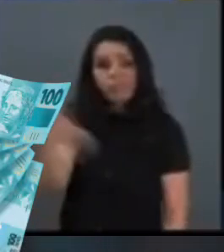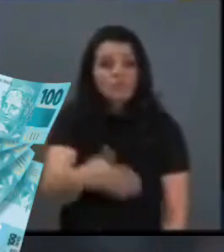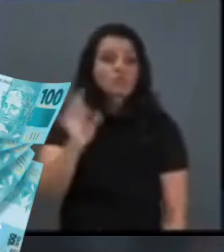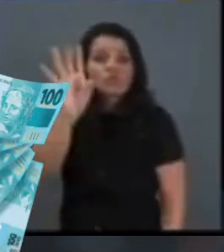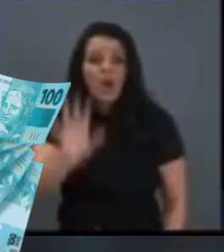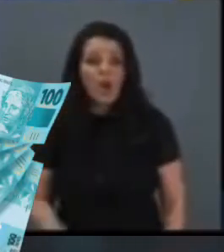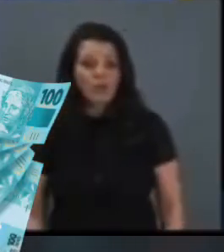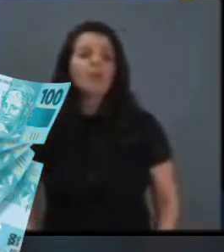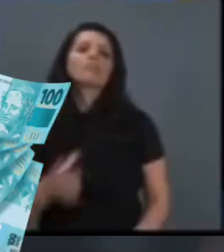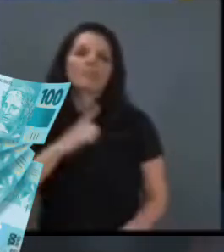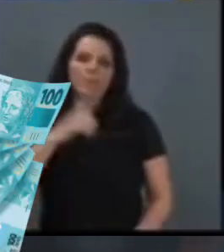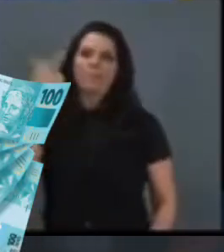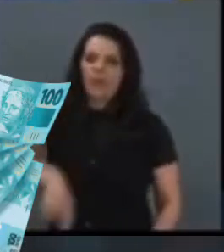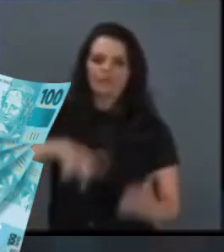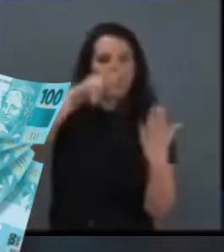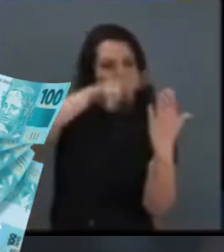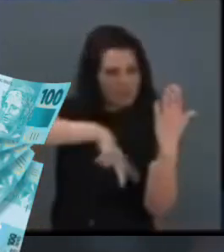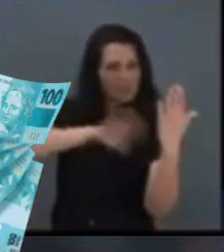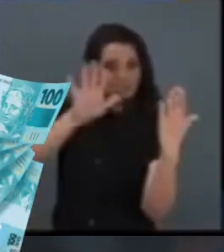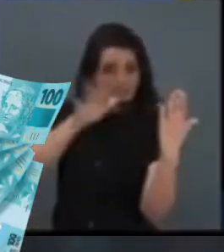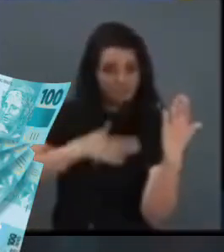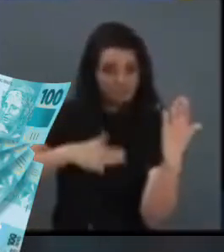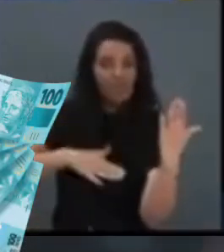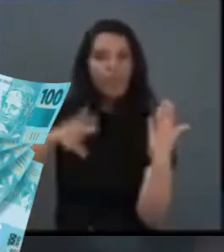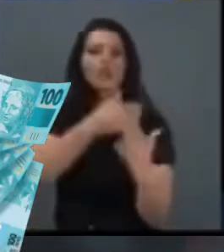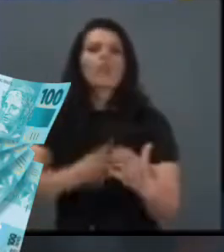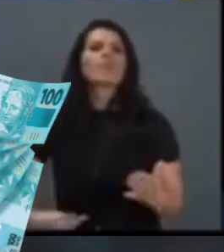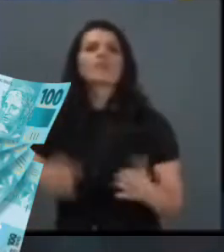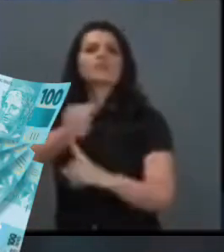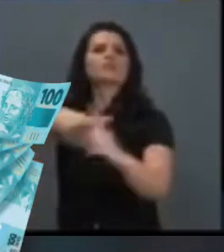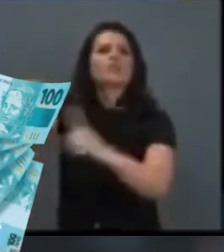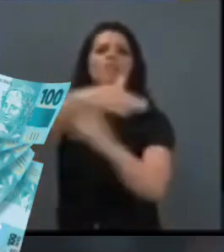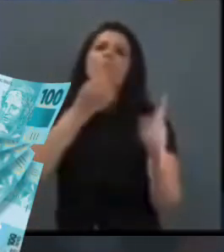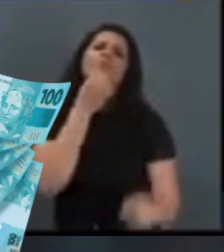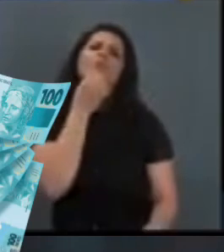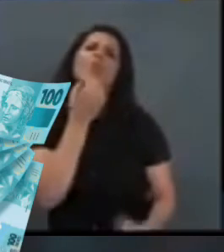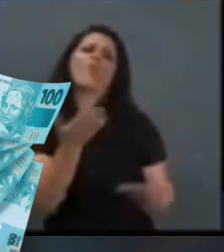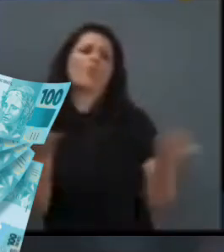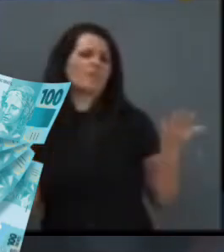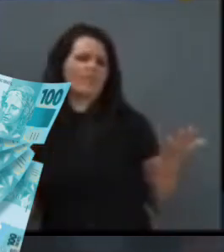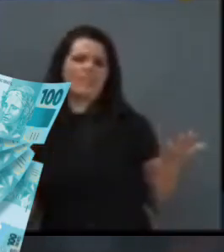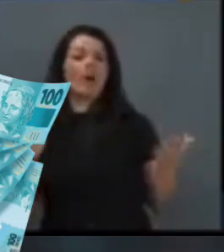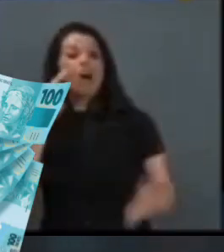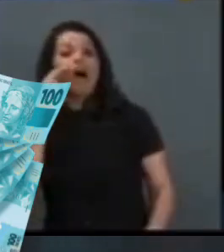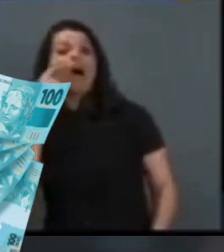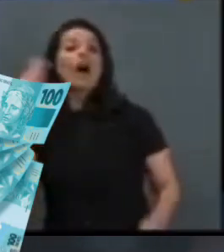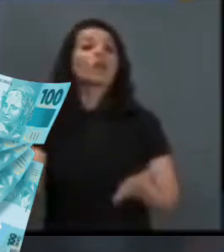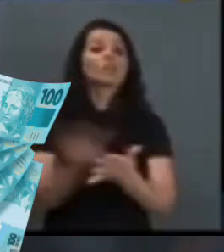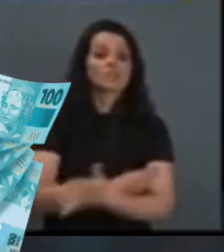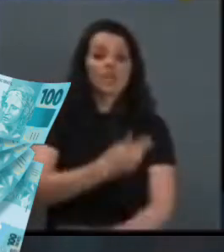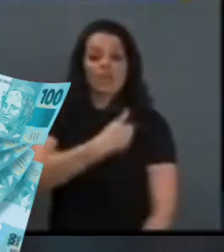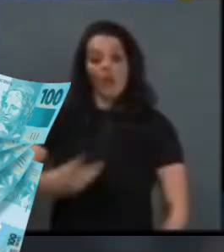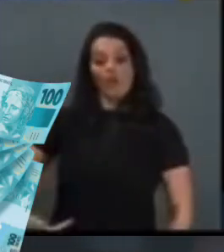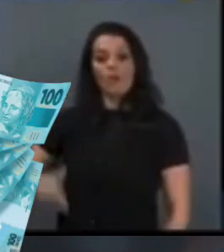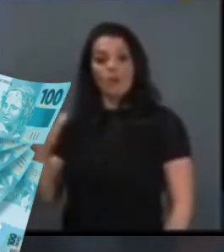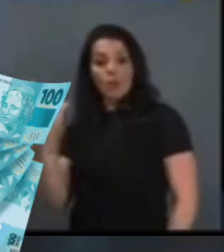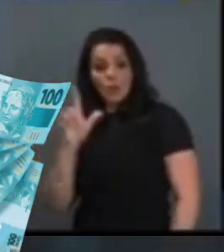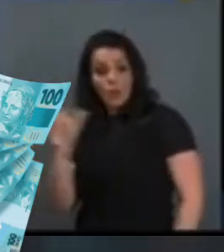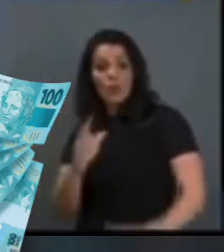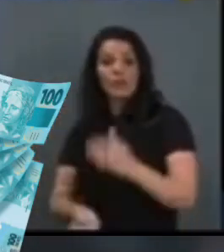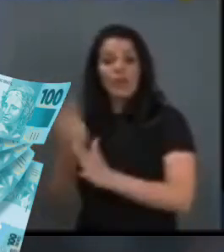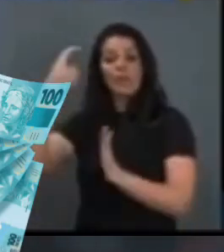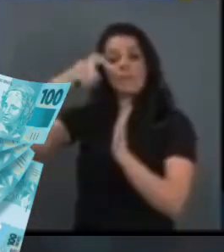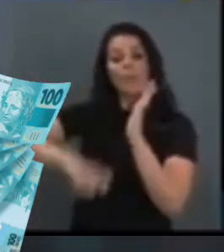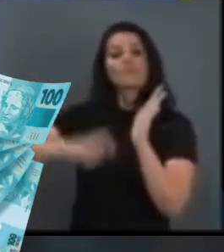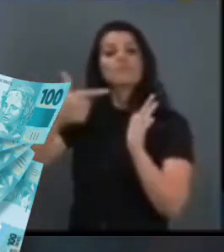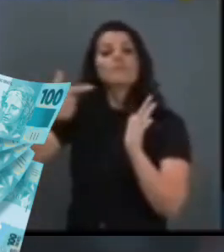Aí tem mais aqui, gente. Eu queria mostrar para vocês o seguinte. Governo, essa sociedade é muito boa para vocês. Olha o que vai acontecer, ó. Governo Lula estuda criar imposto